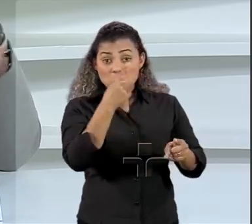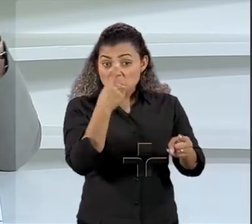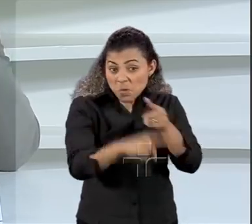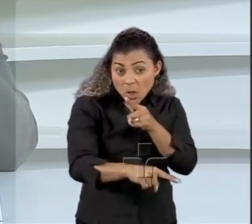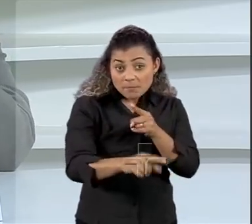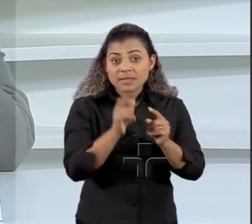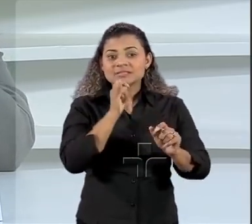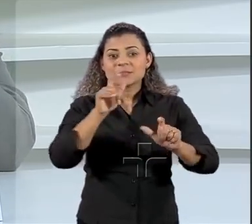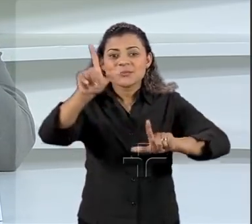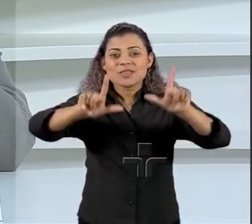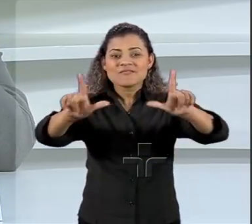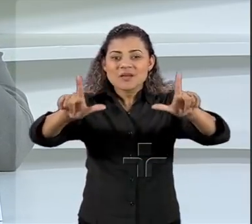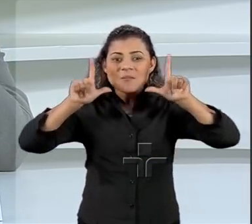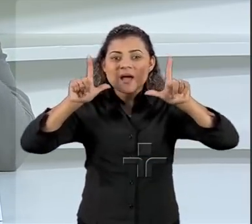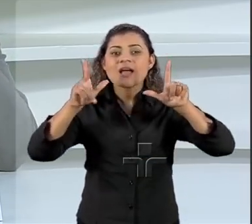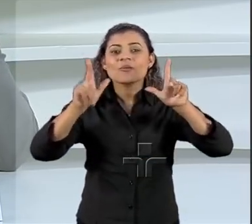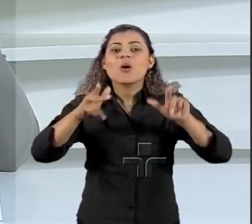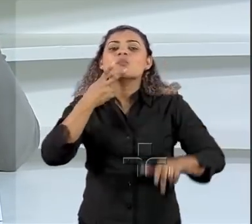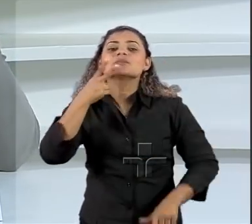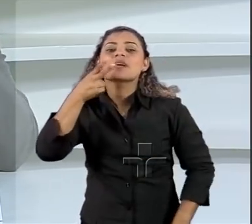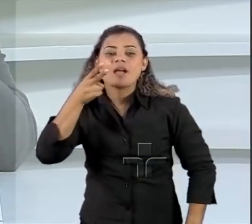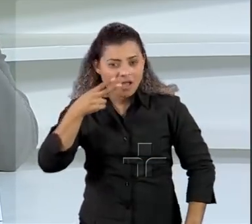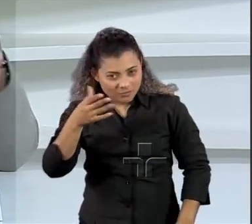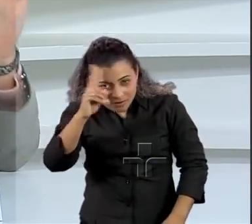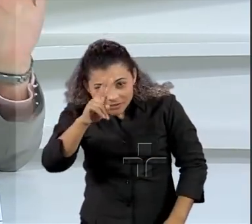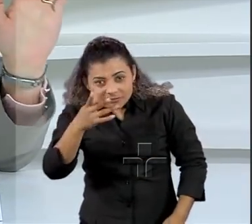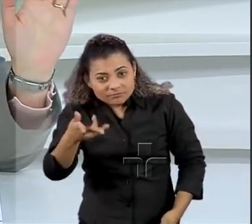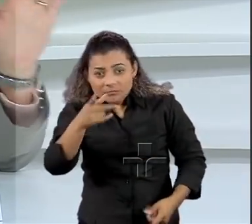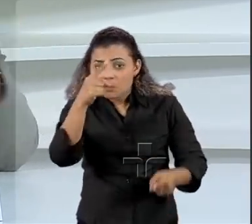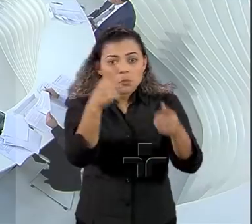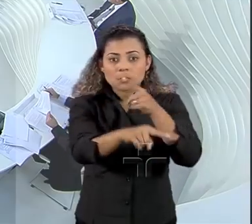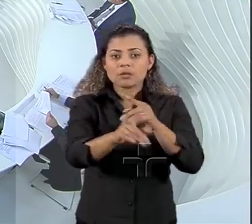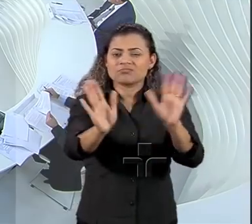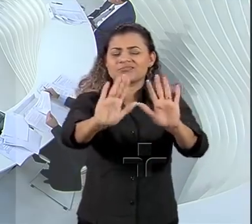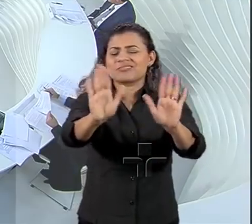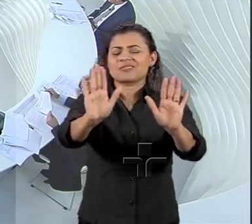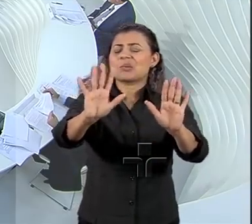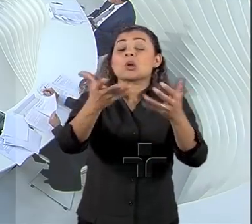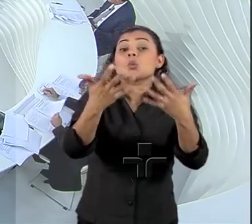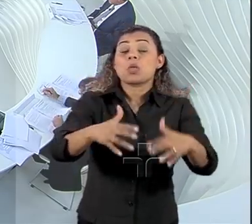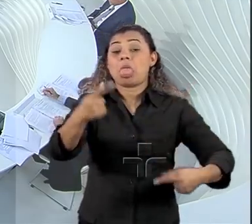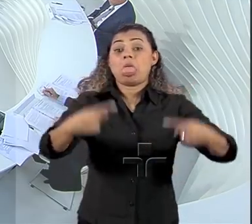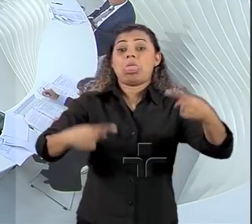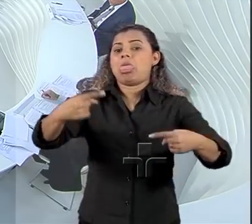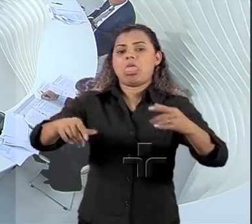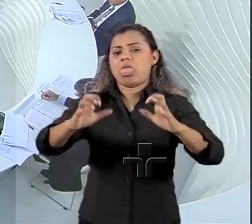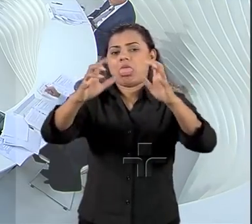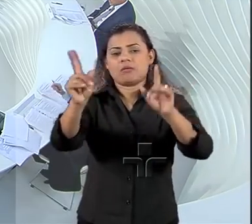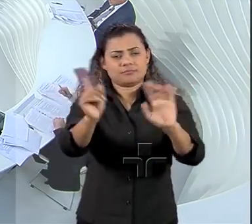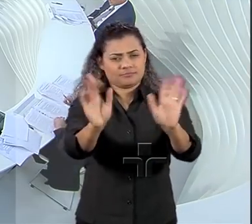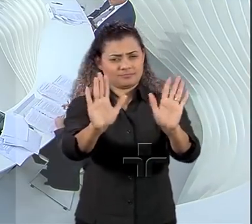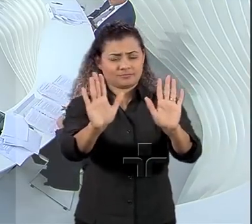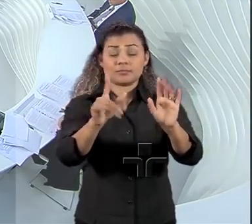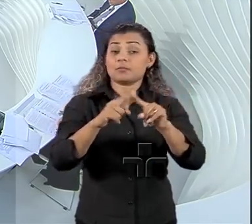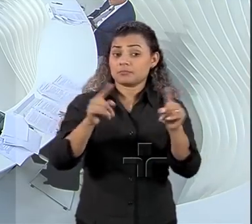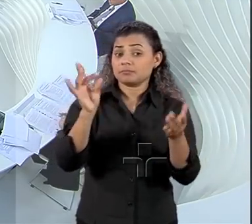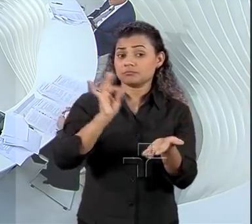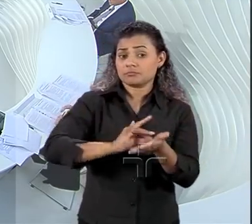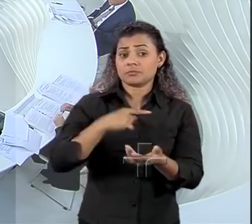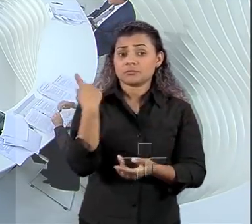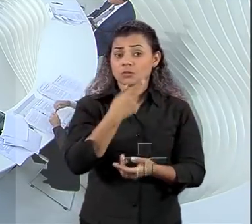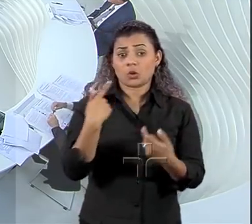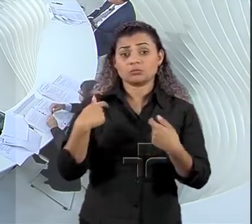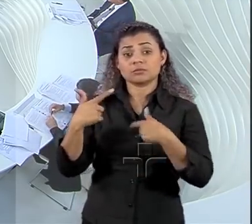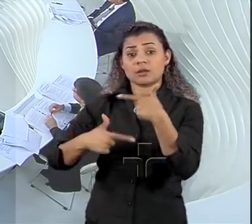propaganda, como foi feito, por exemplo, com o cigarro. Claro que isso pode ser discutido, não quero aqui levantar nenhuma polêmica específica, mas a gente tem que trabalhar junto com a